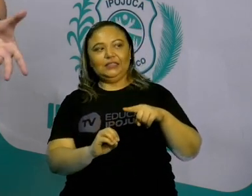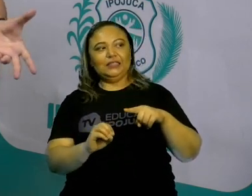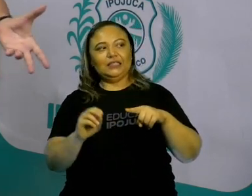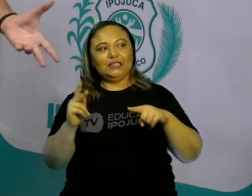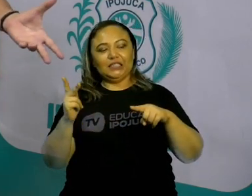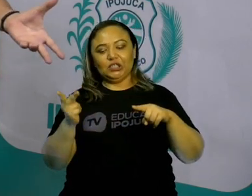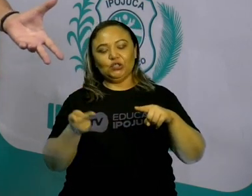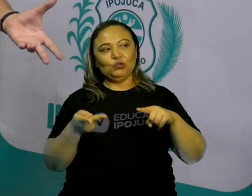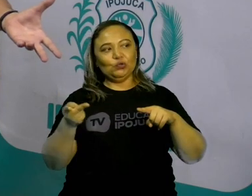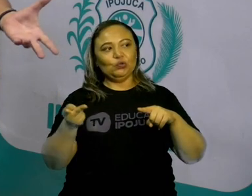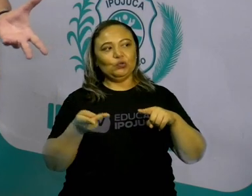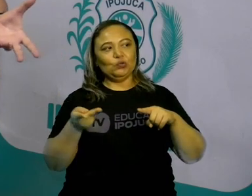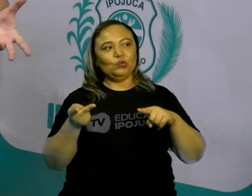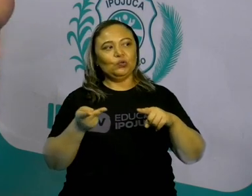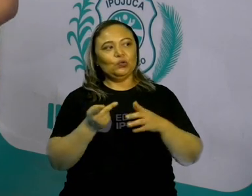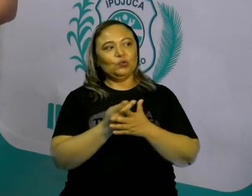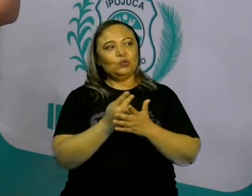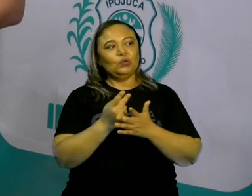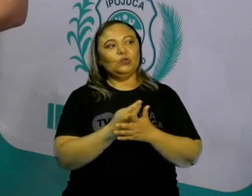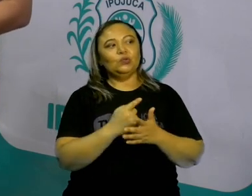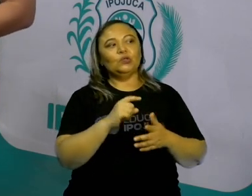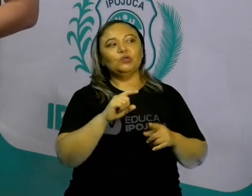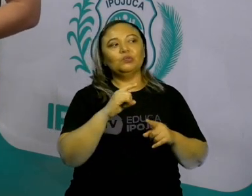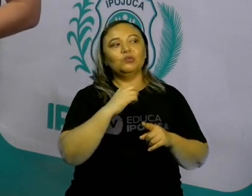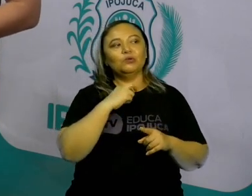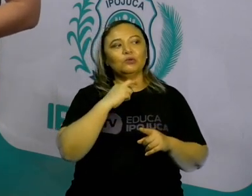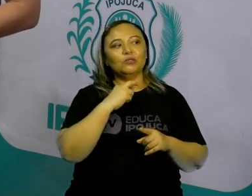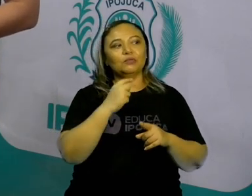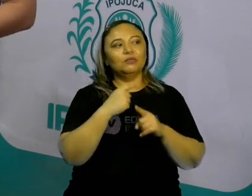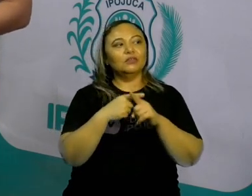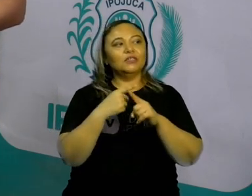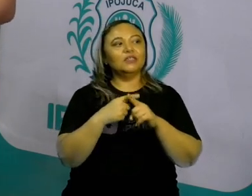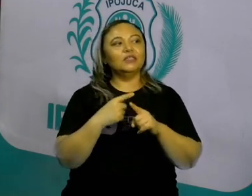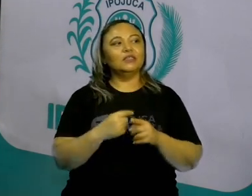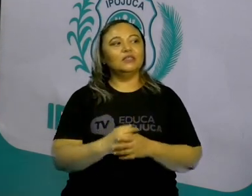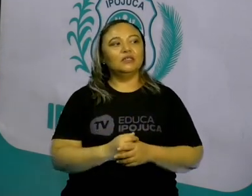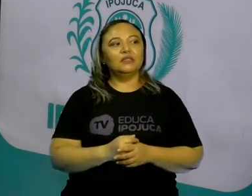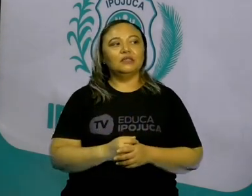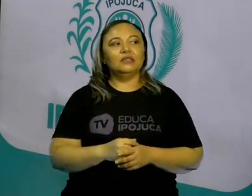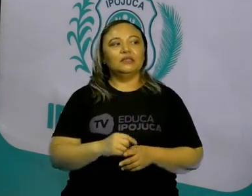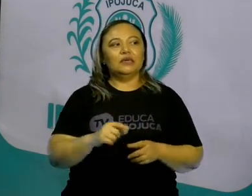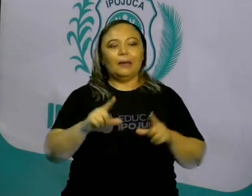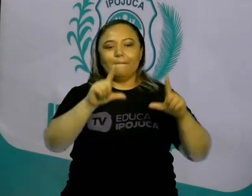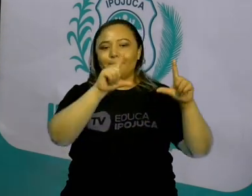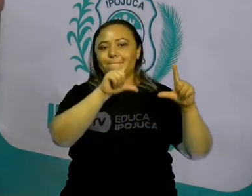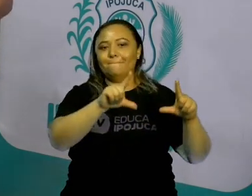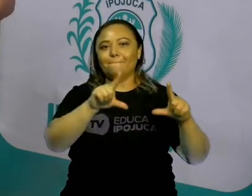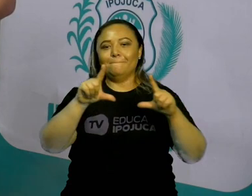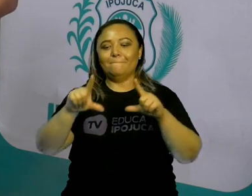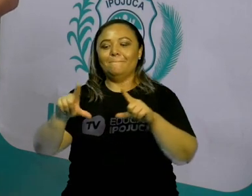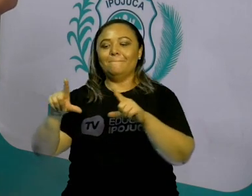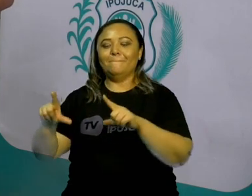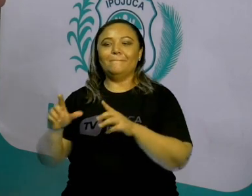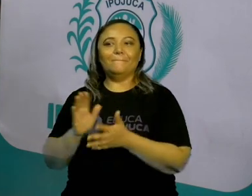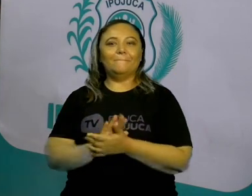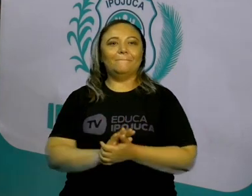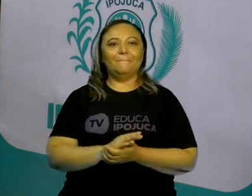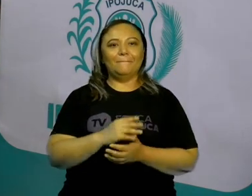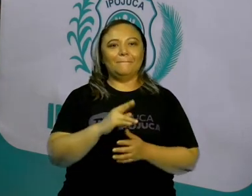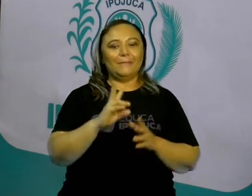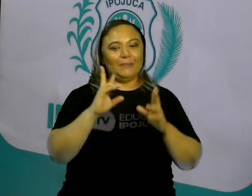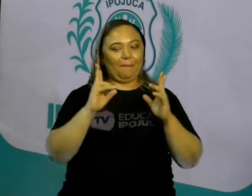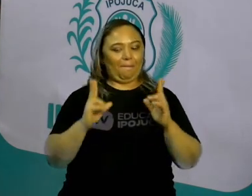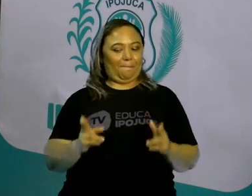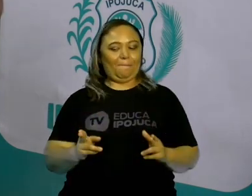errou. Não dá, Romeu. Por quê? Nós não temos mais um espaço amostral